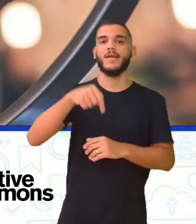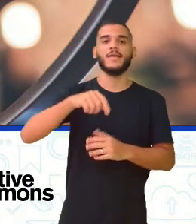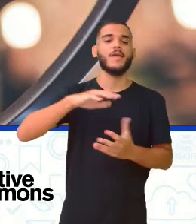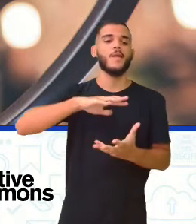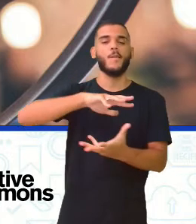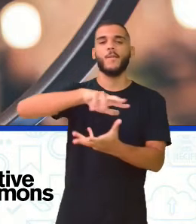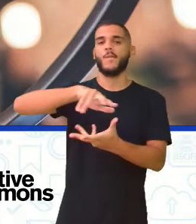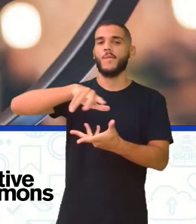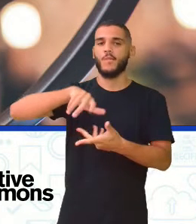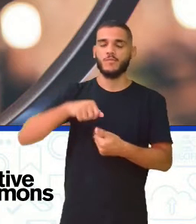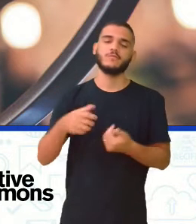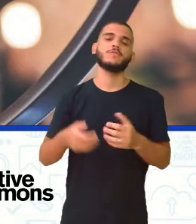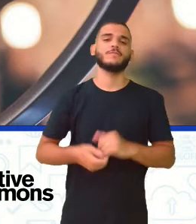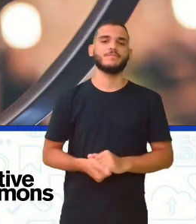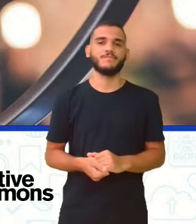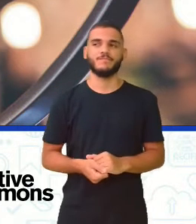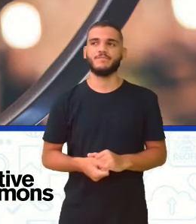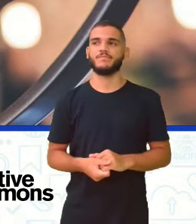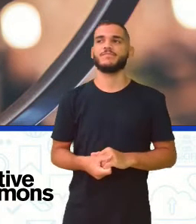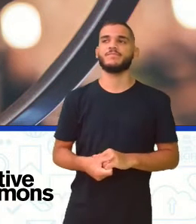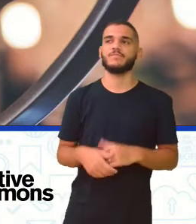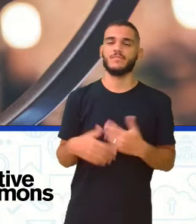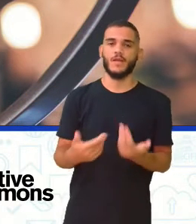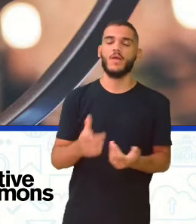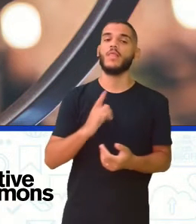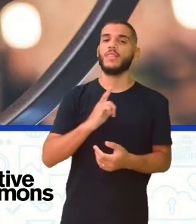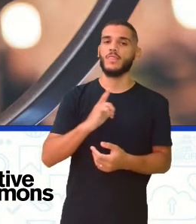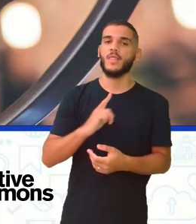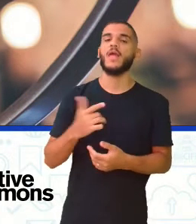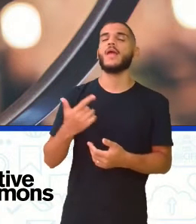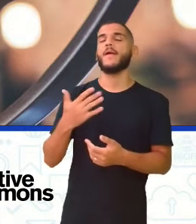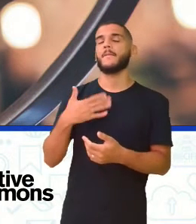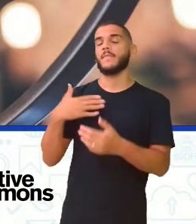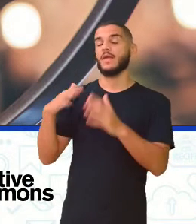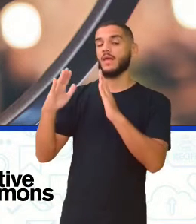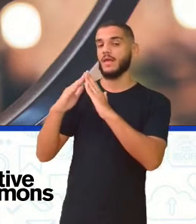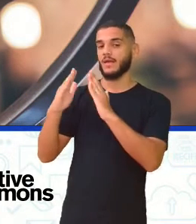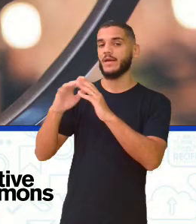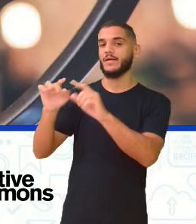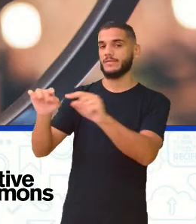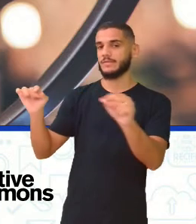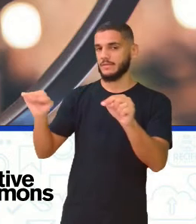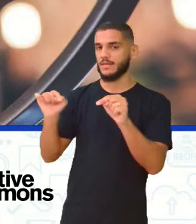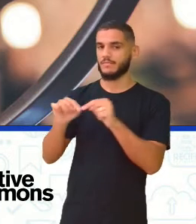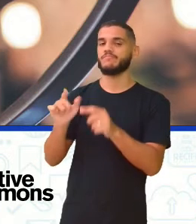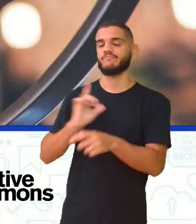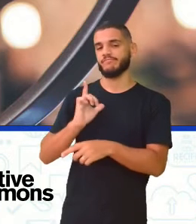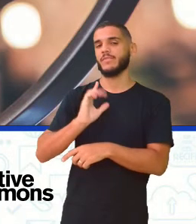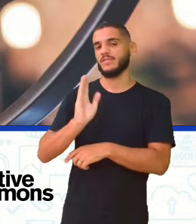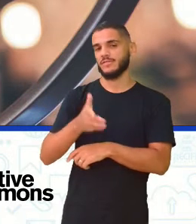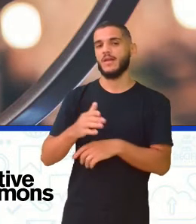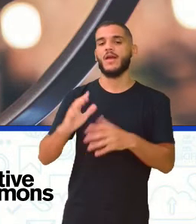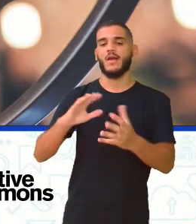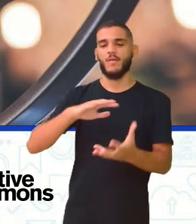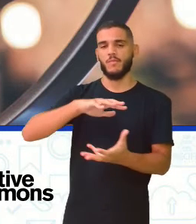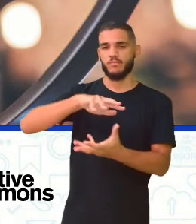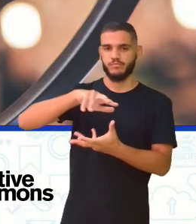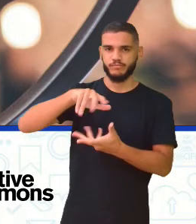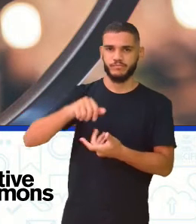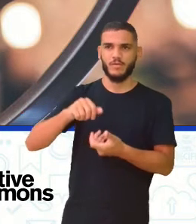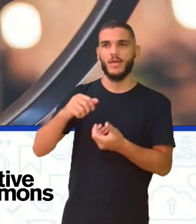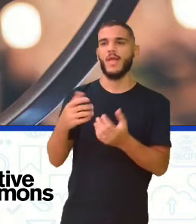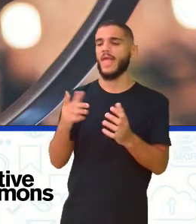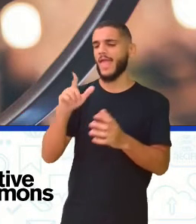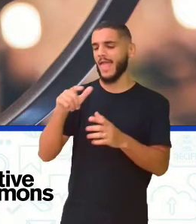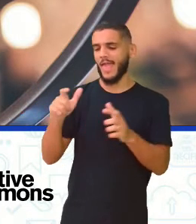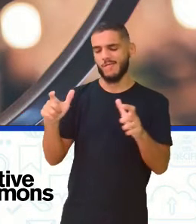planeta Terra. Então, eu tenho no meu escritório, olha, no meu escritório, né? Um globozinho, não é tão grande